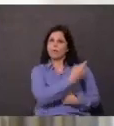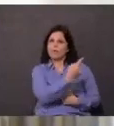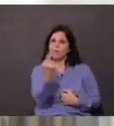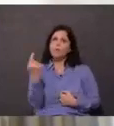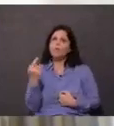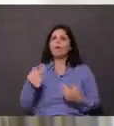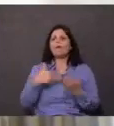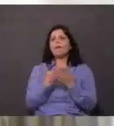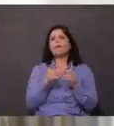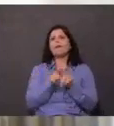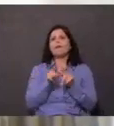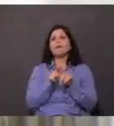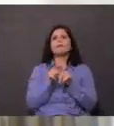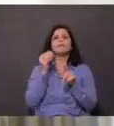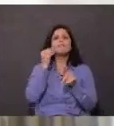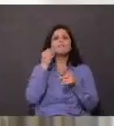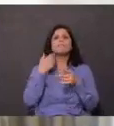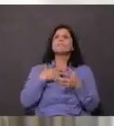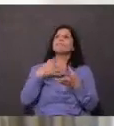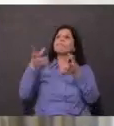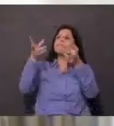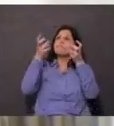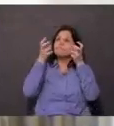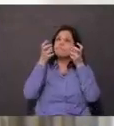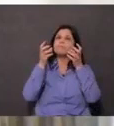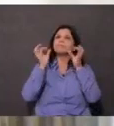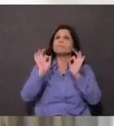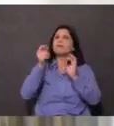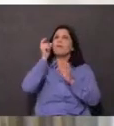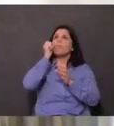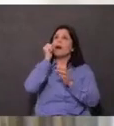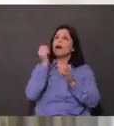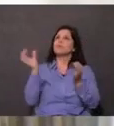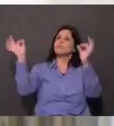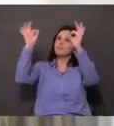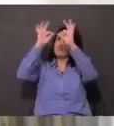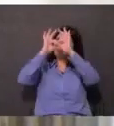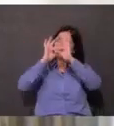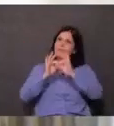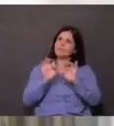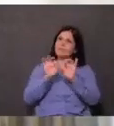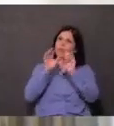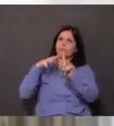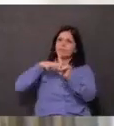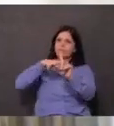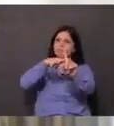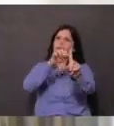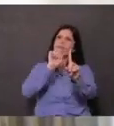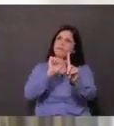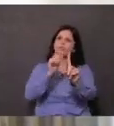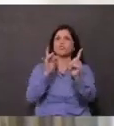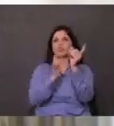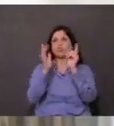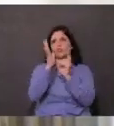ad ascoltare e a lasciarvi guidare dallo Spirito del Padre, come discepoli e discepole del suo Figlio